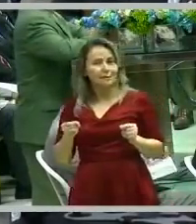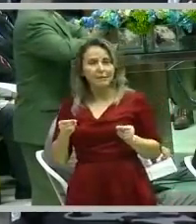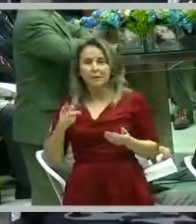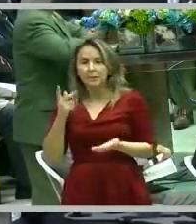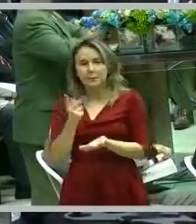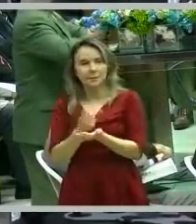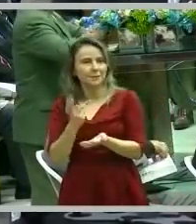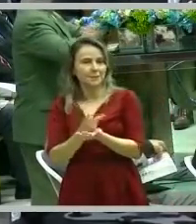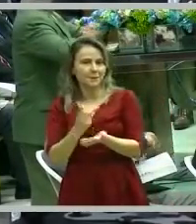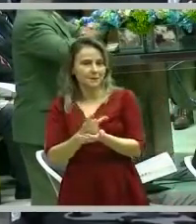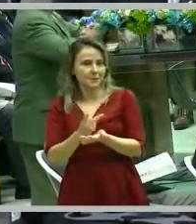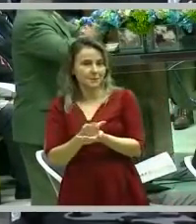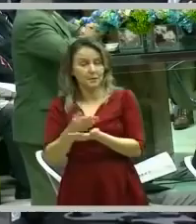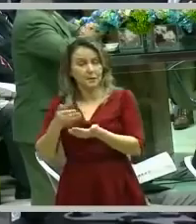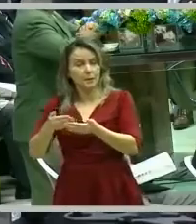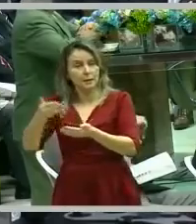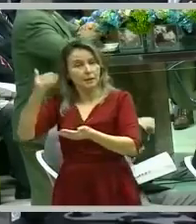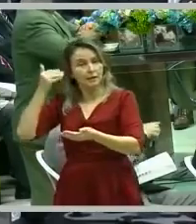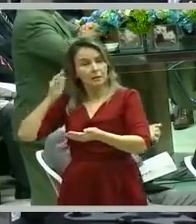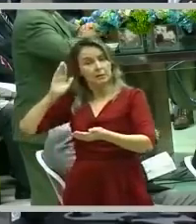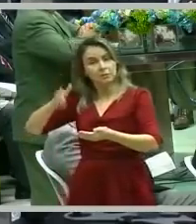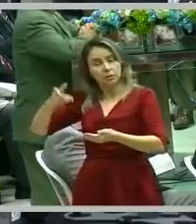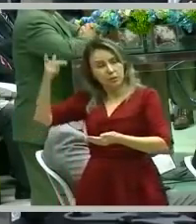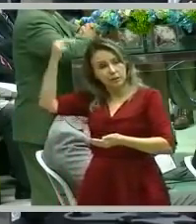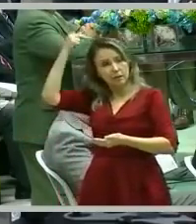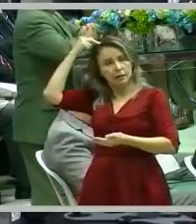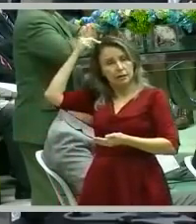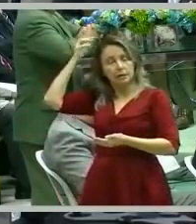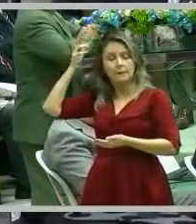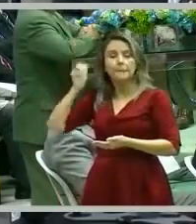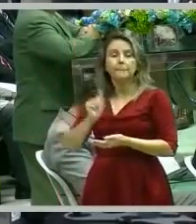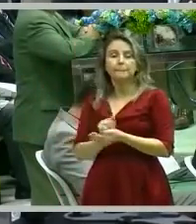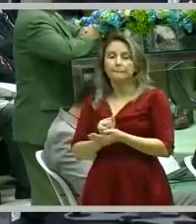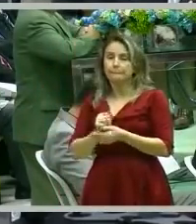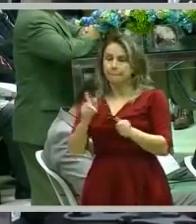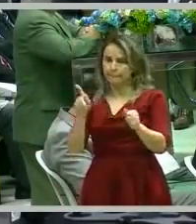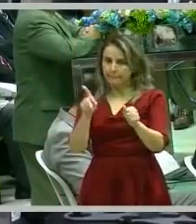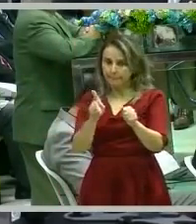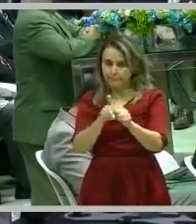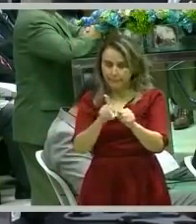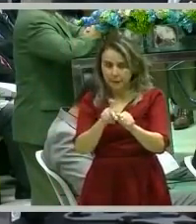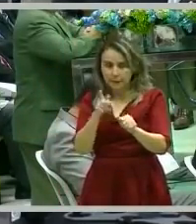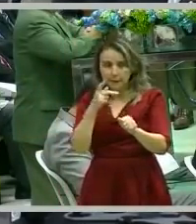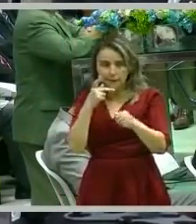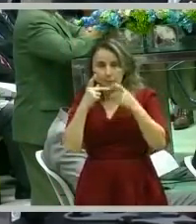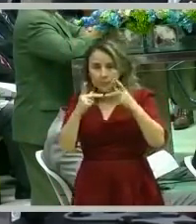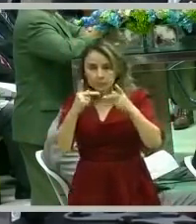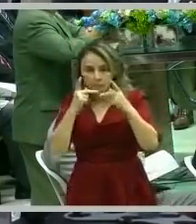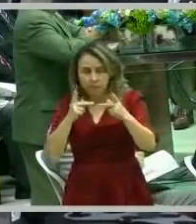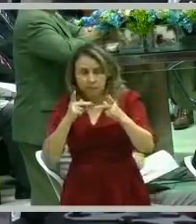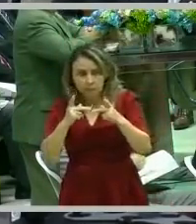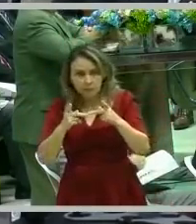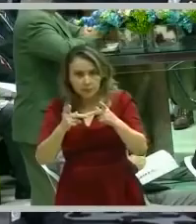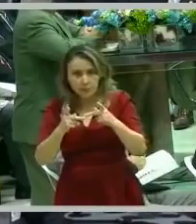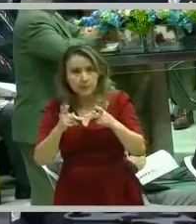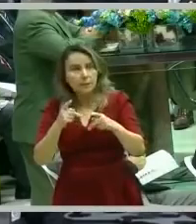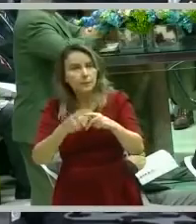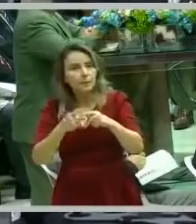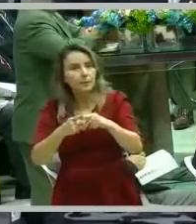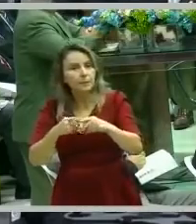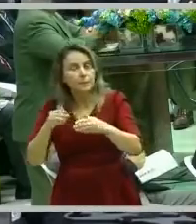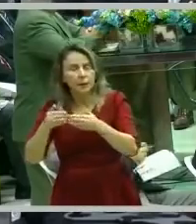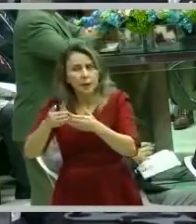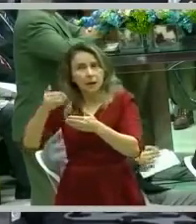naquele dia de Pentecoste. Pedro pregou isso logo após ser batizado no Espírito Santo. Pedro disse, olha, isso